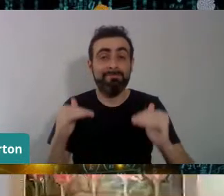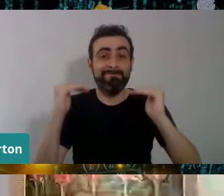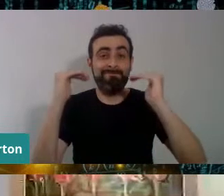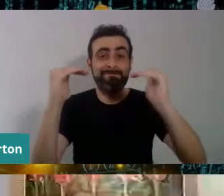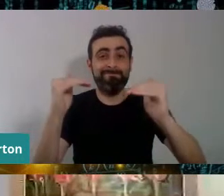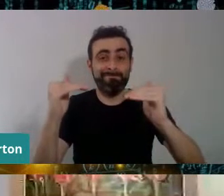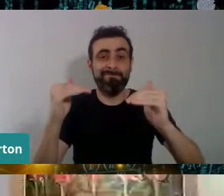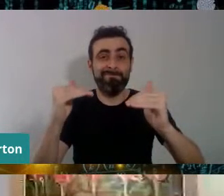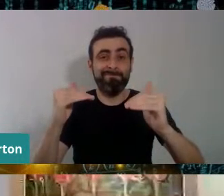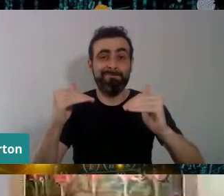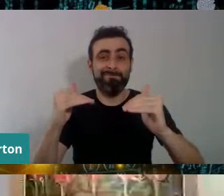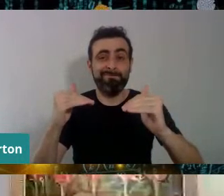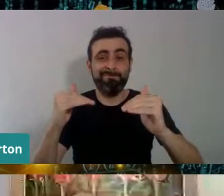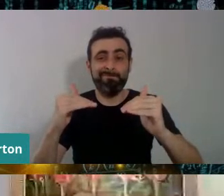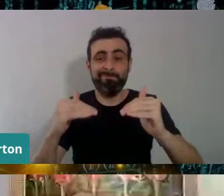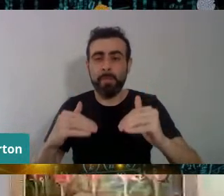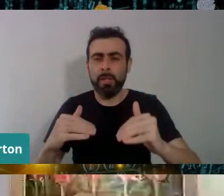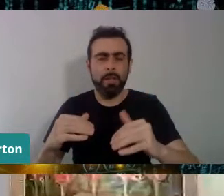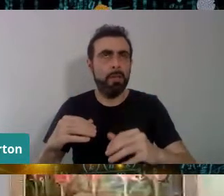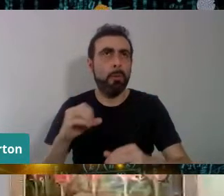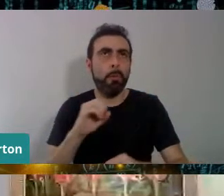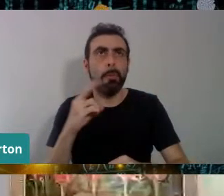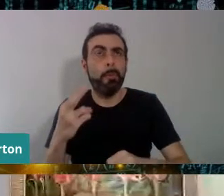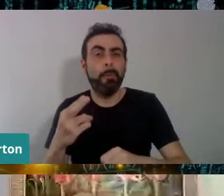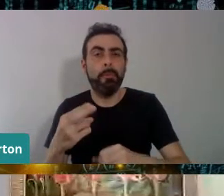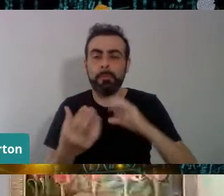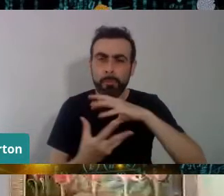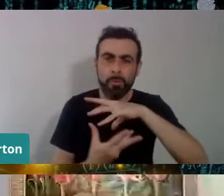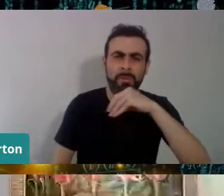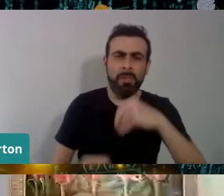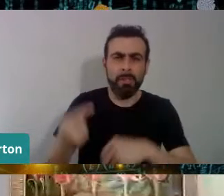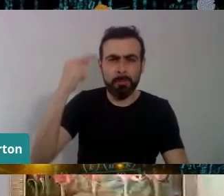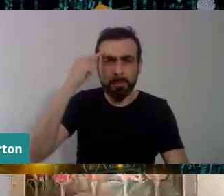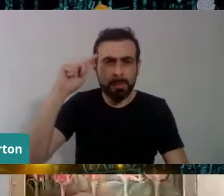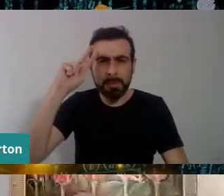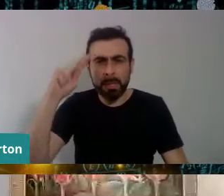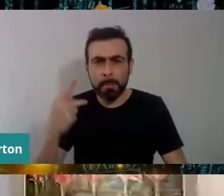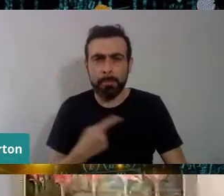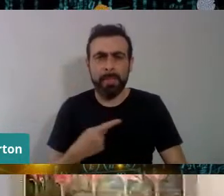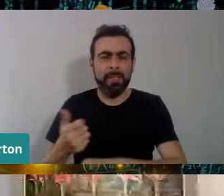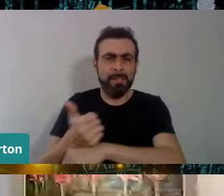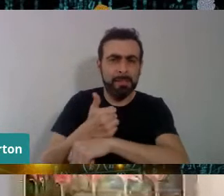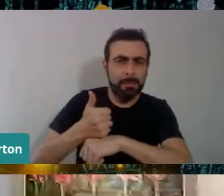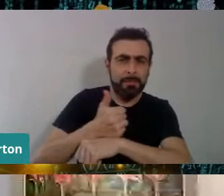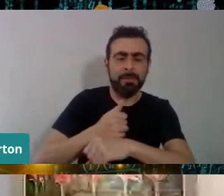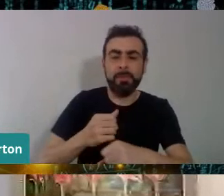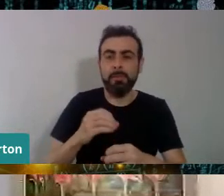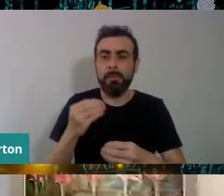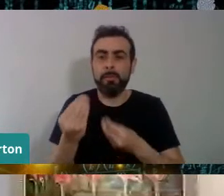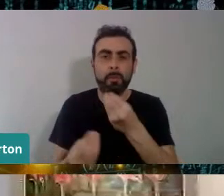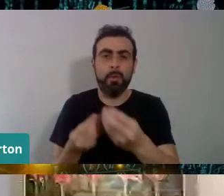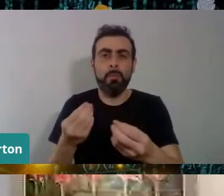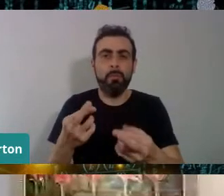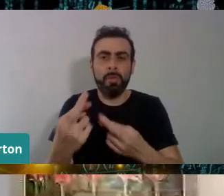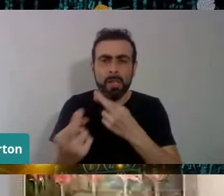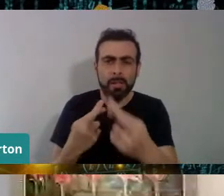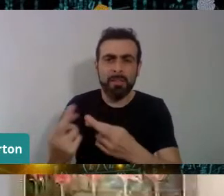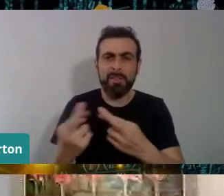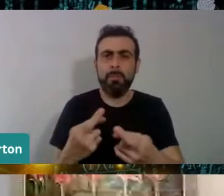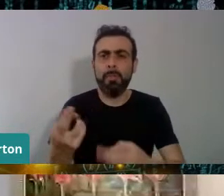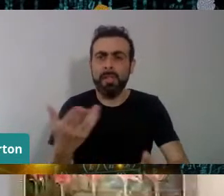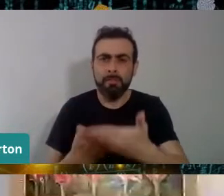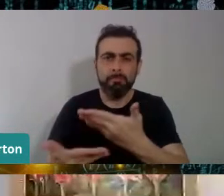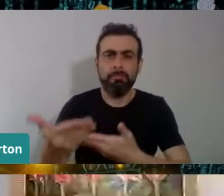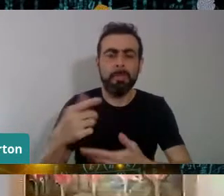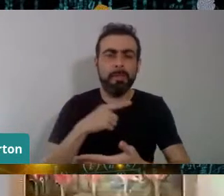desenvolvermos profissionalmente, espiritualmente, né, por conta do relacionamento que nós tivemos com eles,